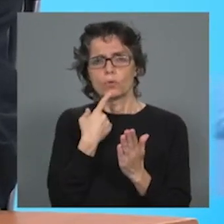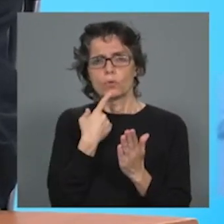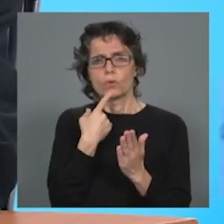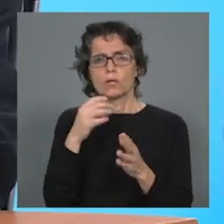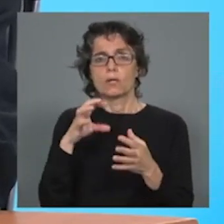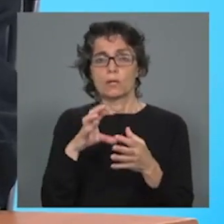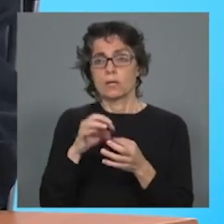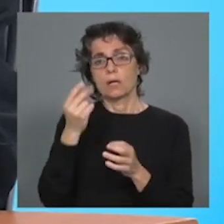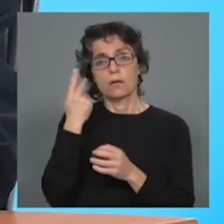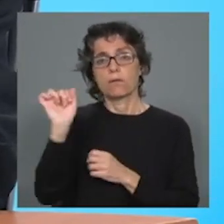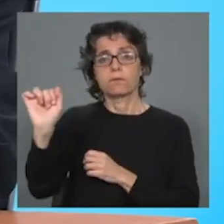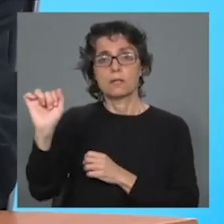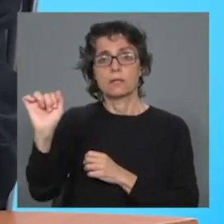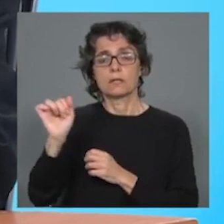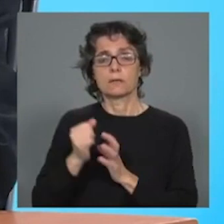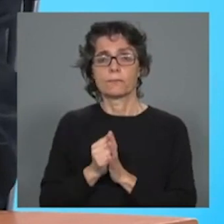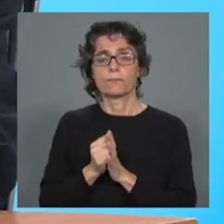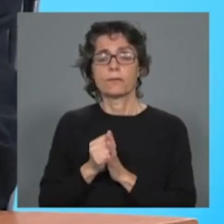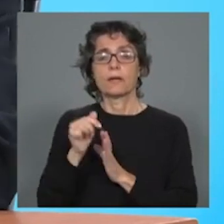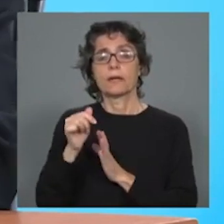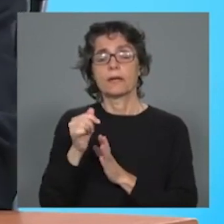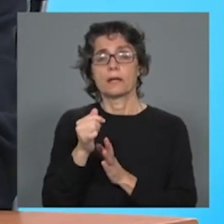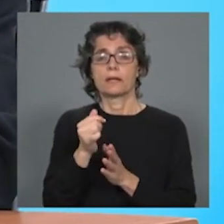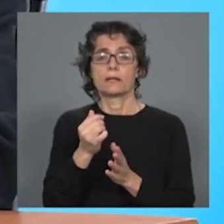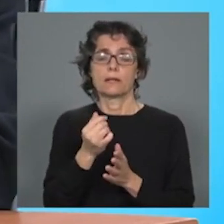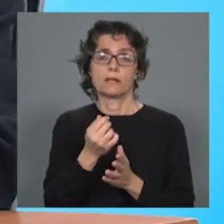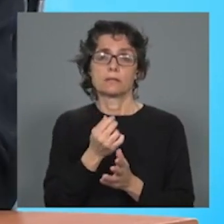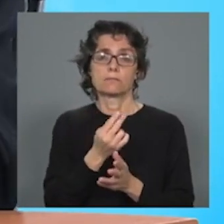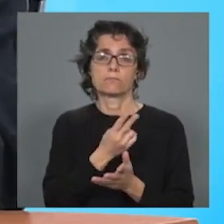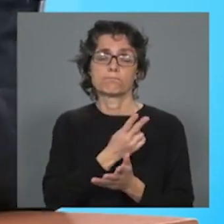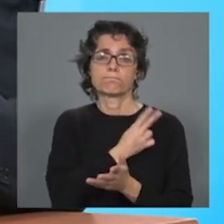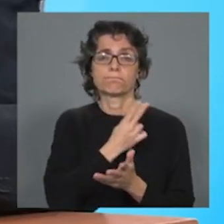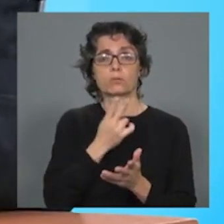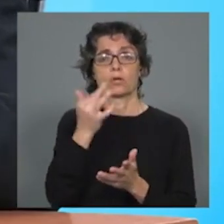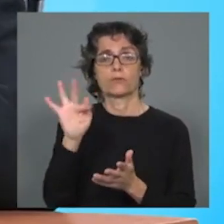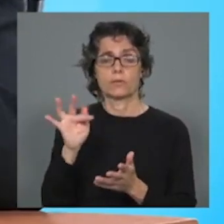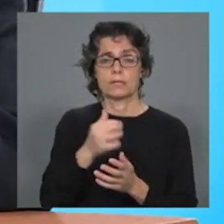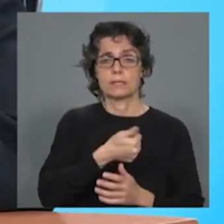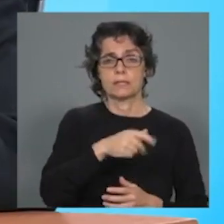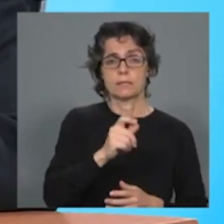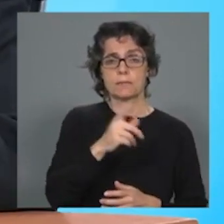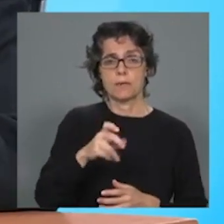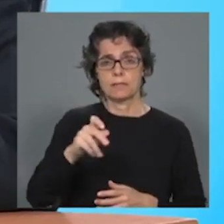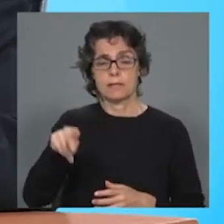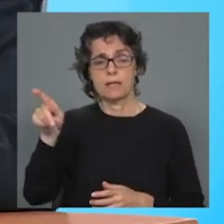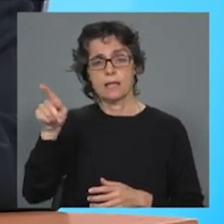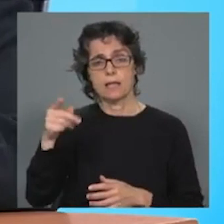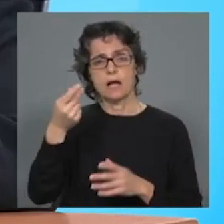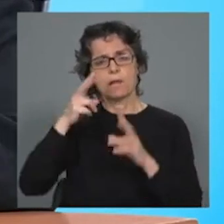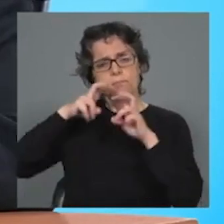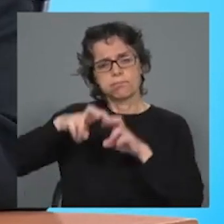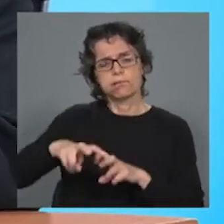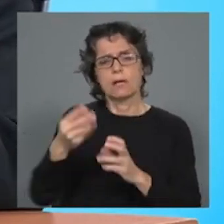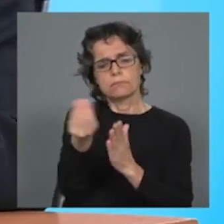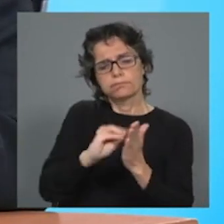biógrafo que foi encomendado era um homem da Academia Francesa, Bazin, portanto também o apresenta